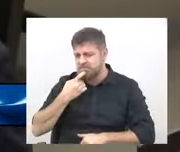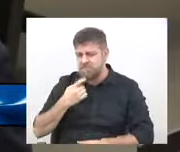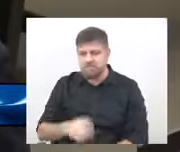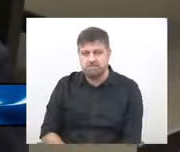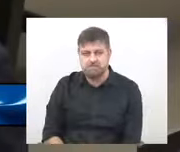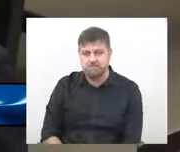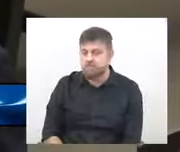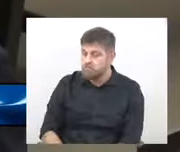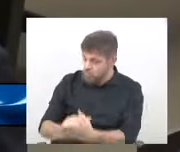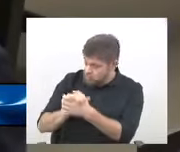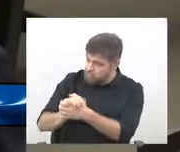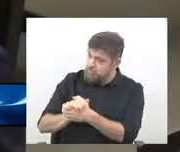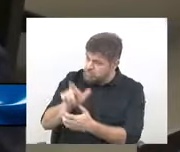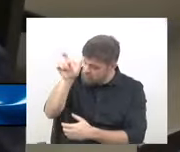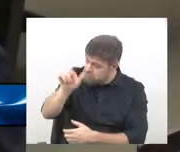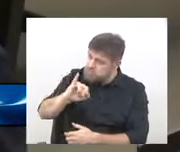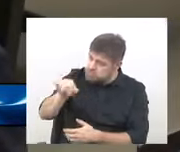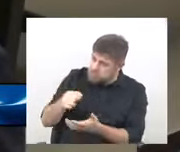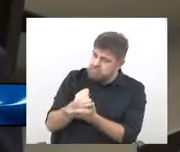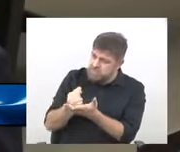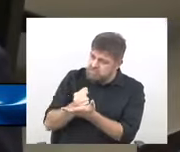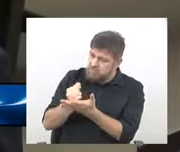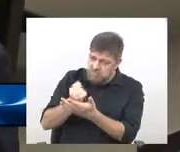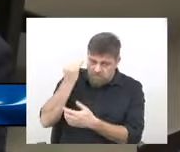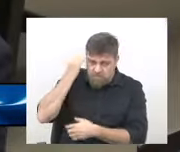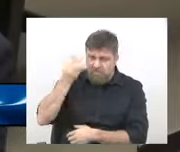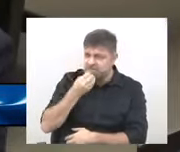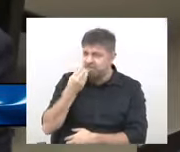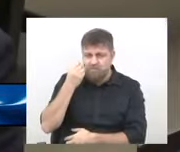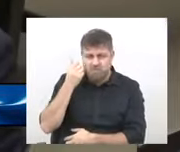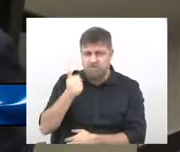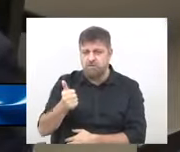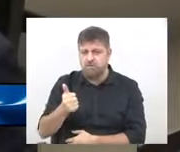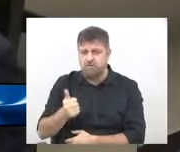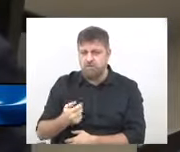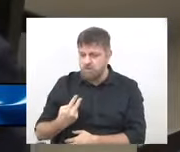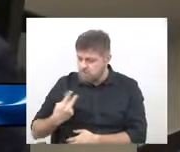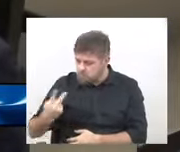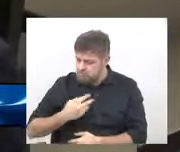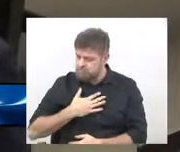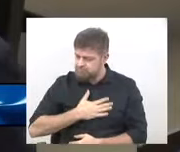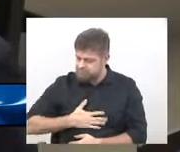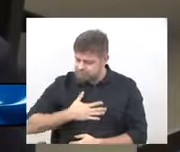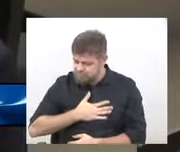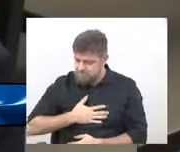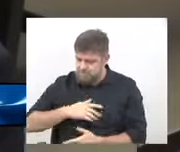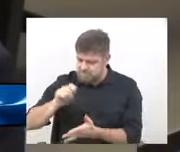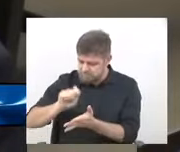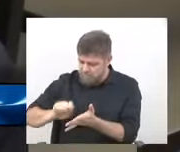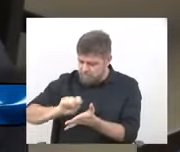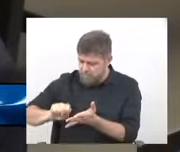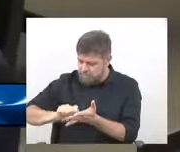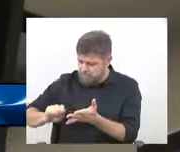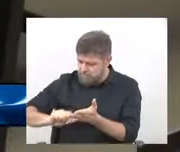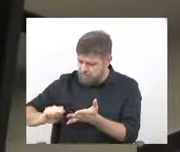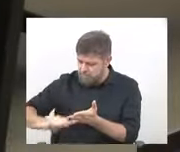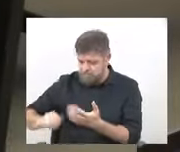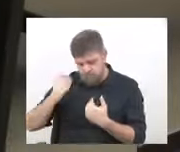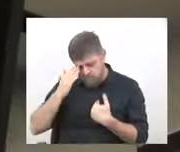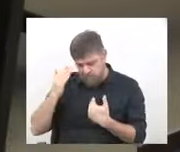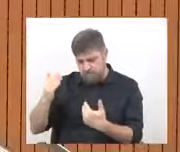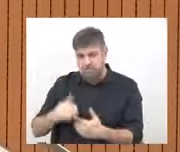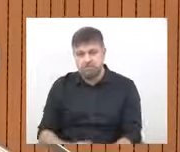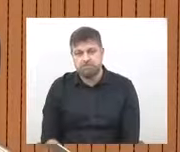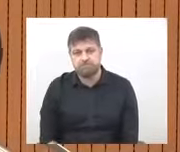pela iniciativa e que me deu o prazer de acompanhá-lo nesse projeto, vereador Jorge. Eu